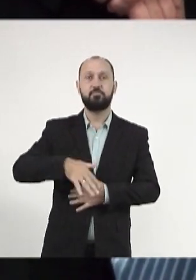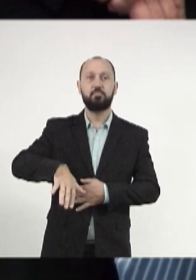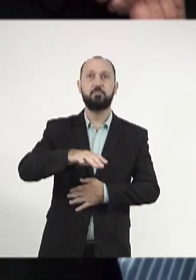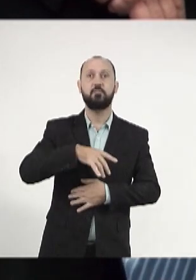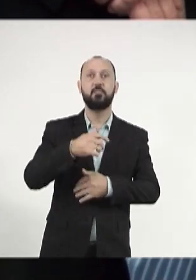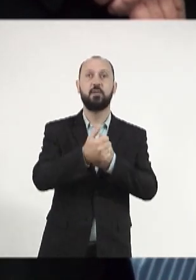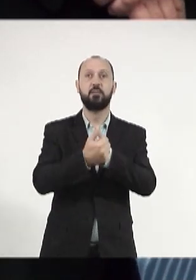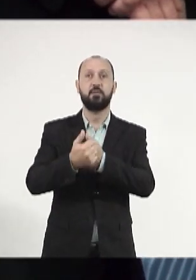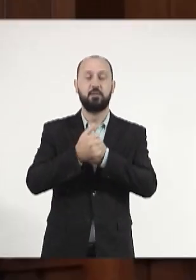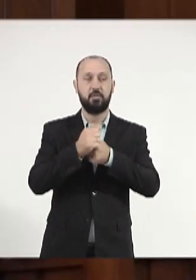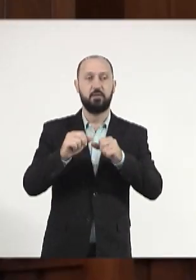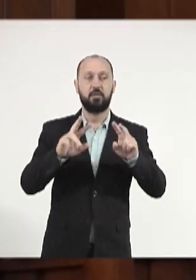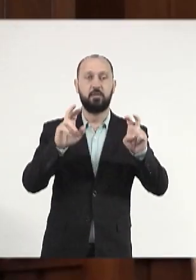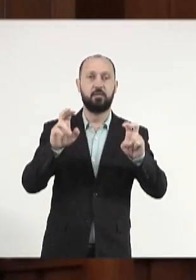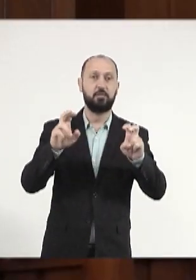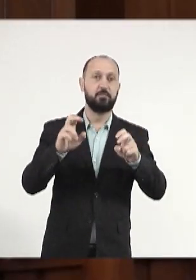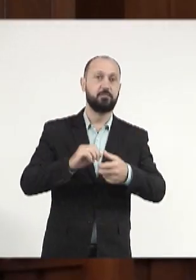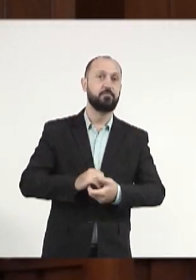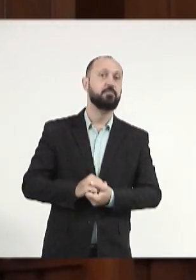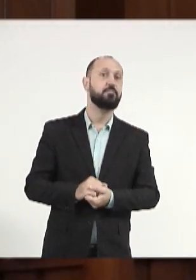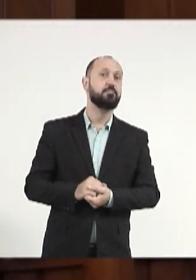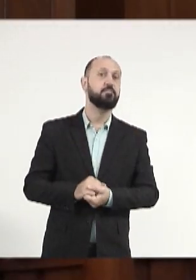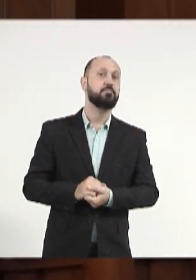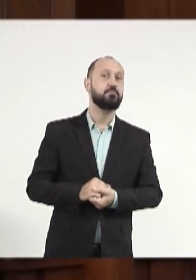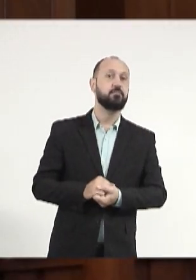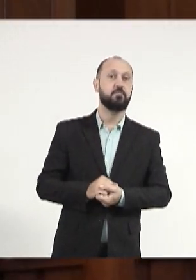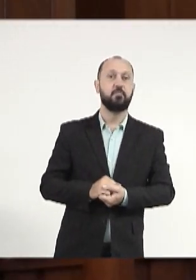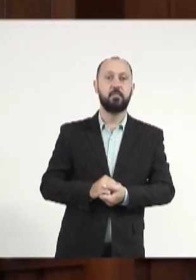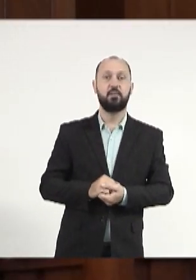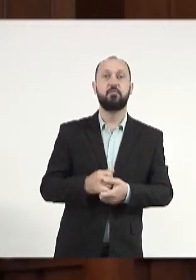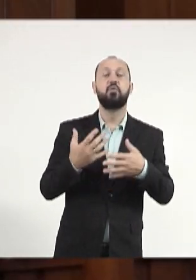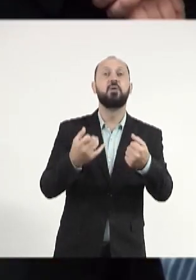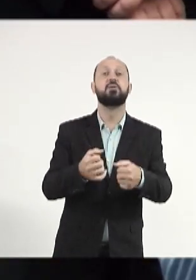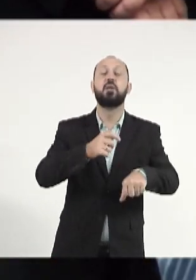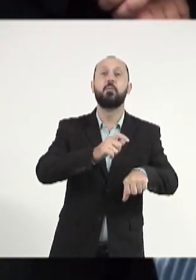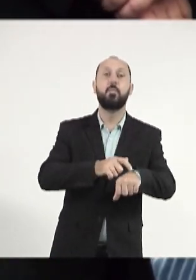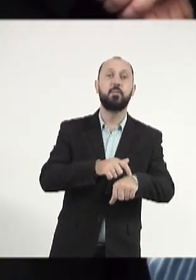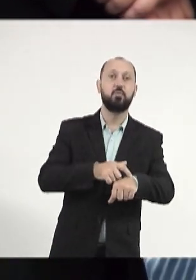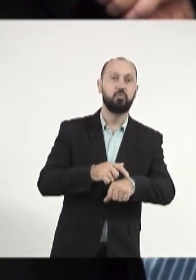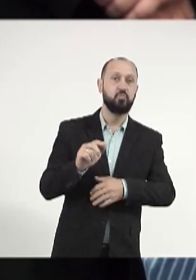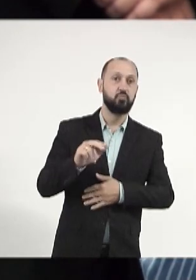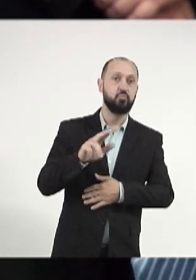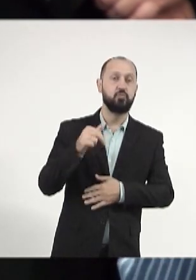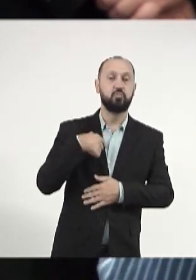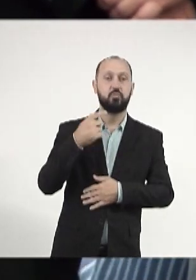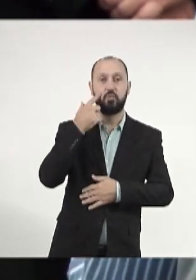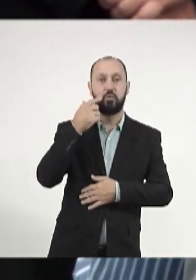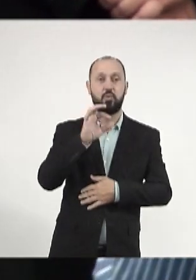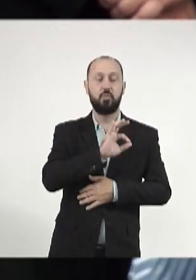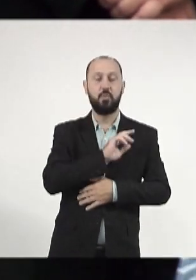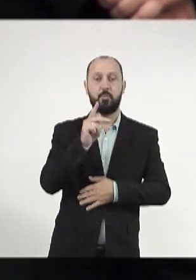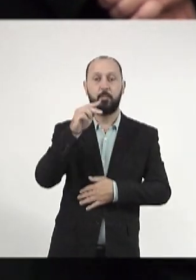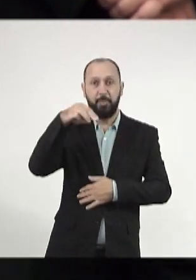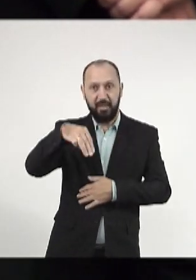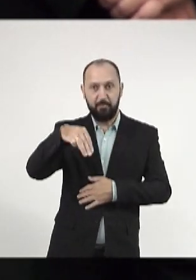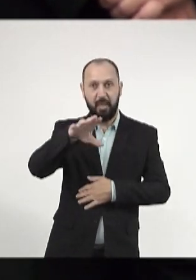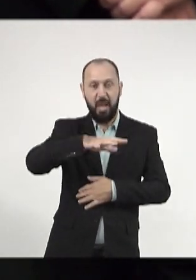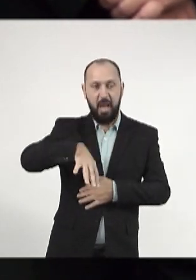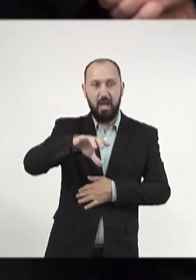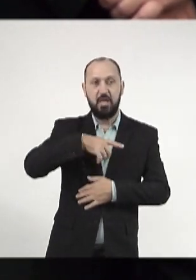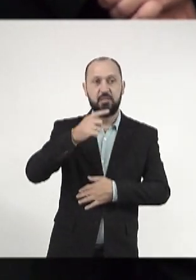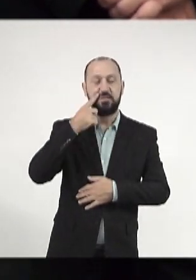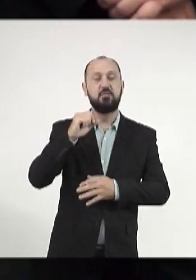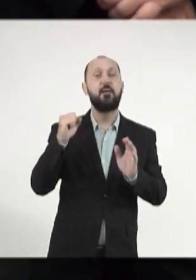que cerca toda essa situação. Eu não vou admitir, em hipótese nenhuma, que a PM